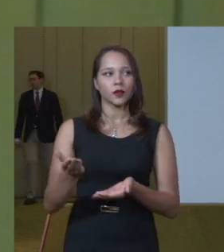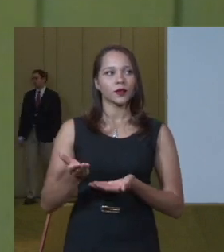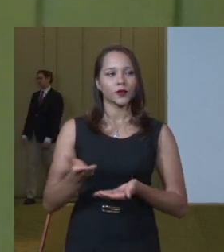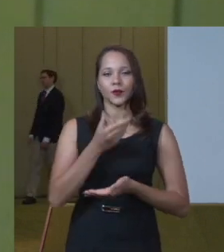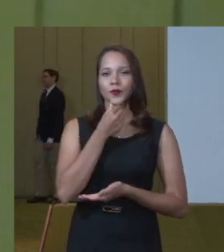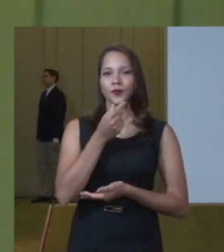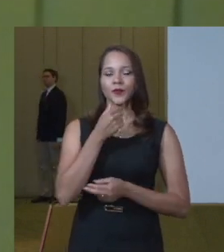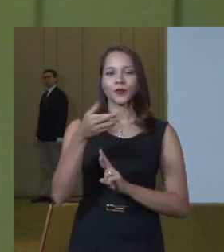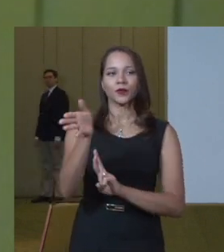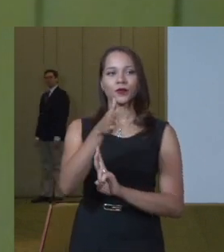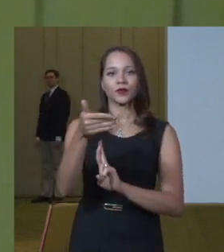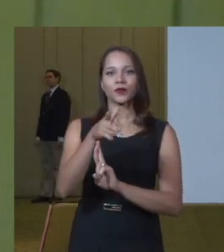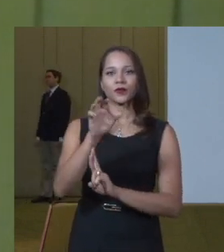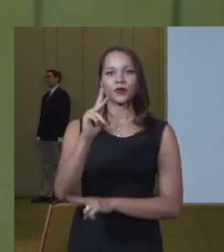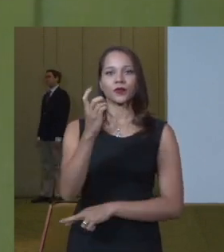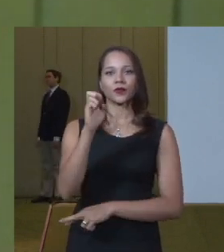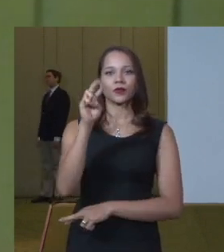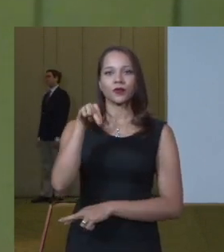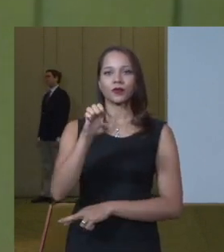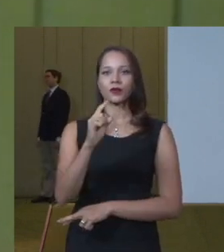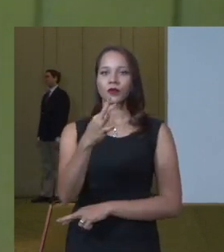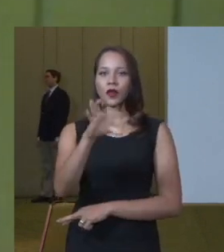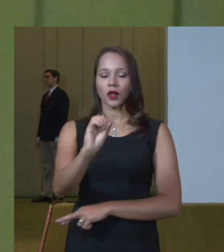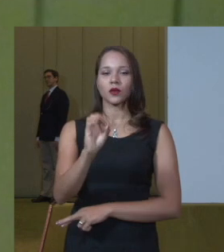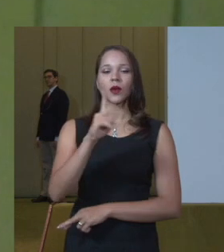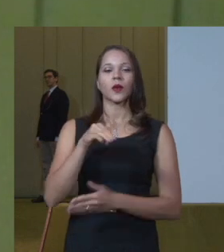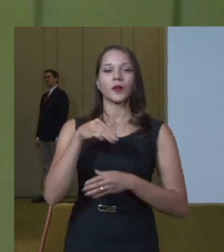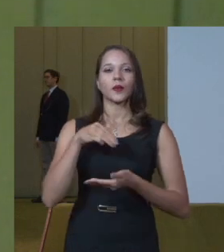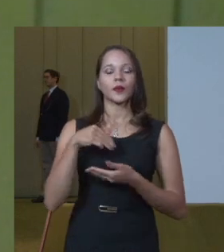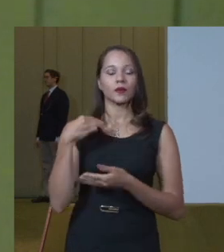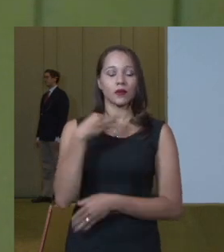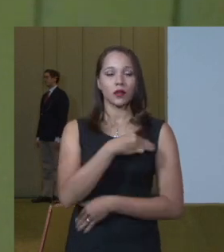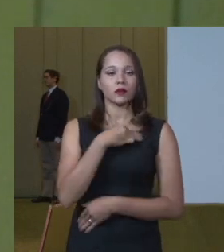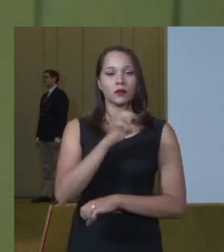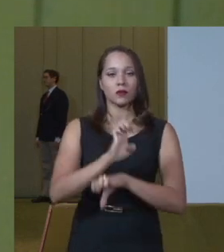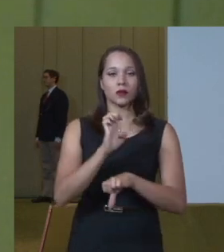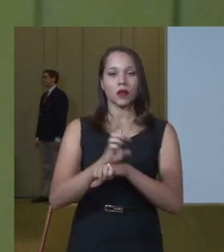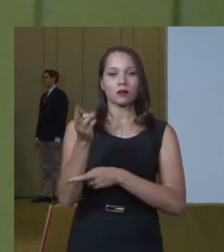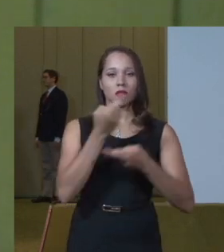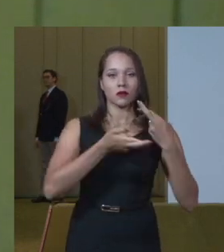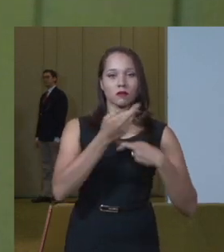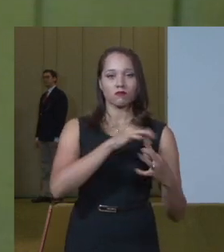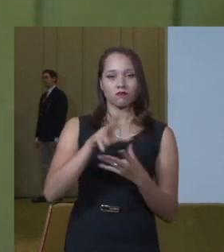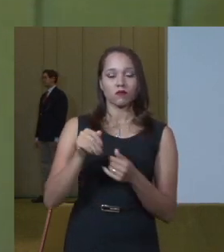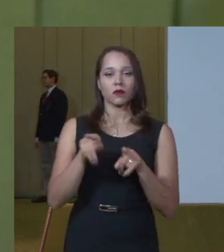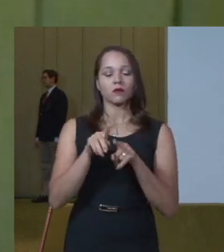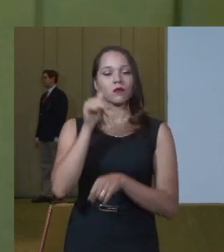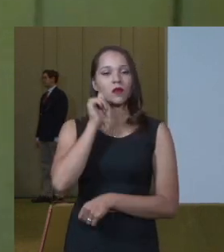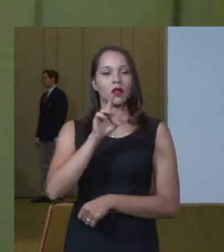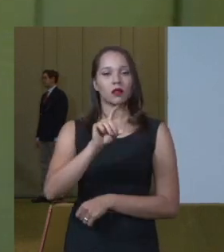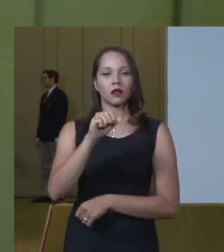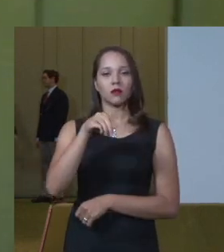senhor embaixador Ernesto Araújo, ministro de Estado das Relações Exteriores, e a senhora Damaris